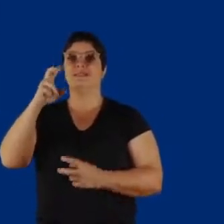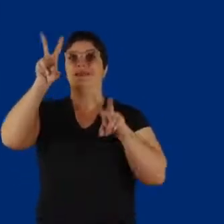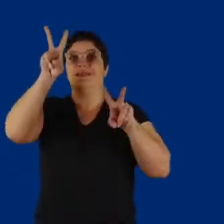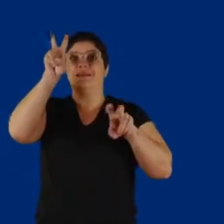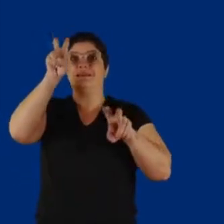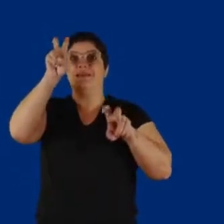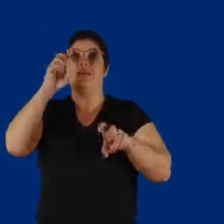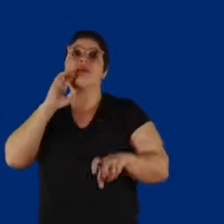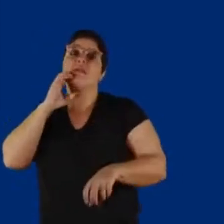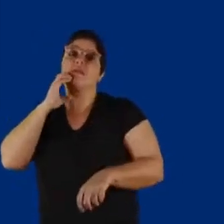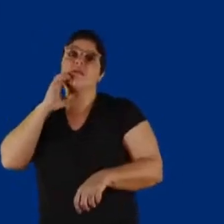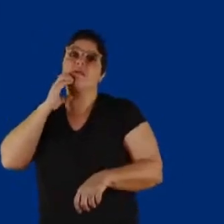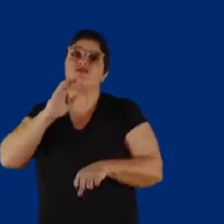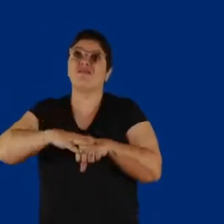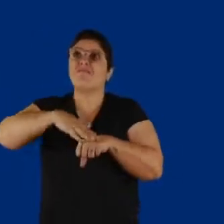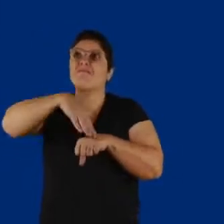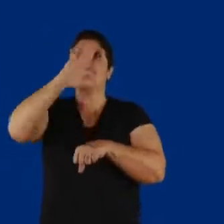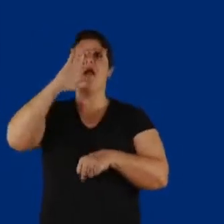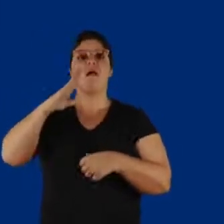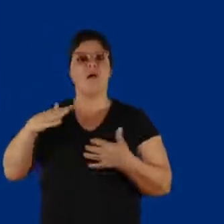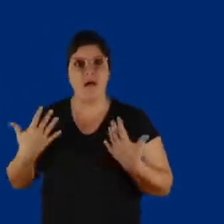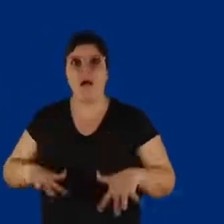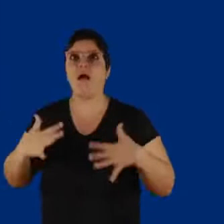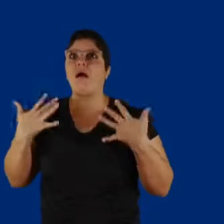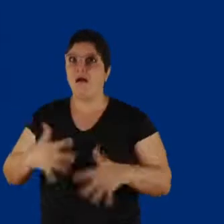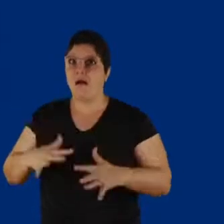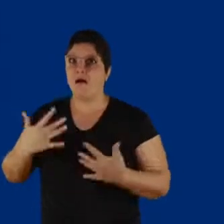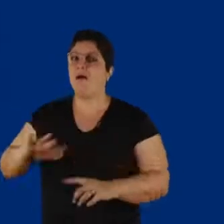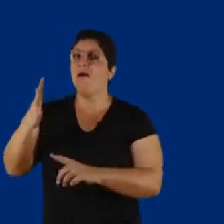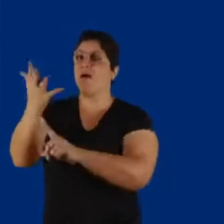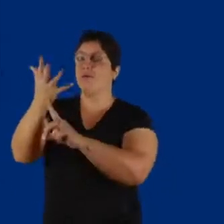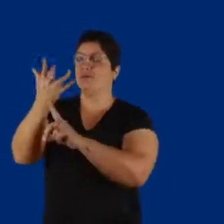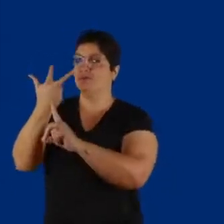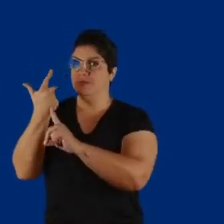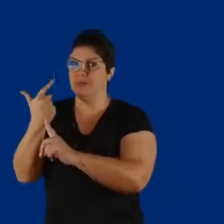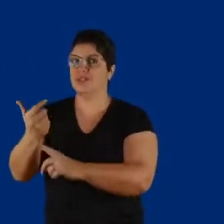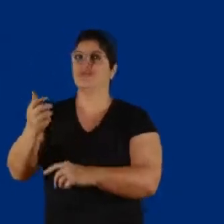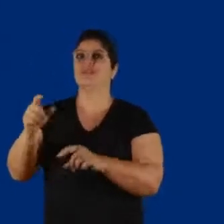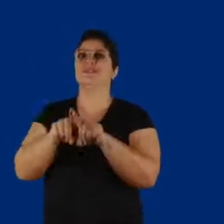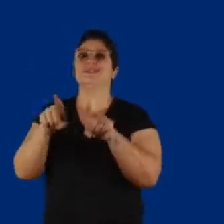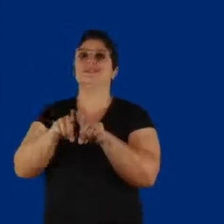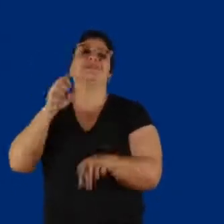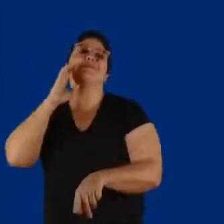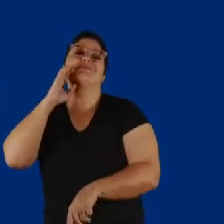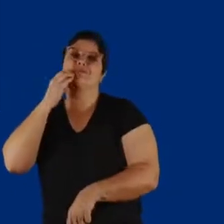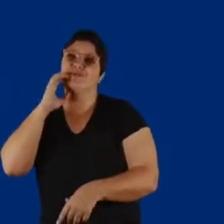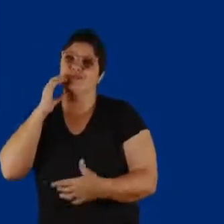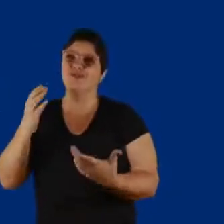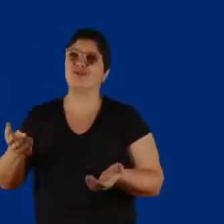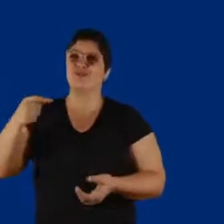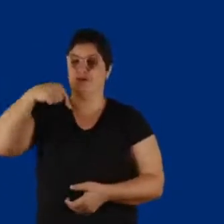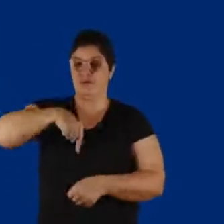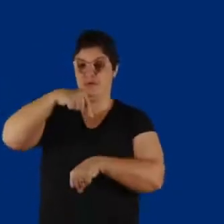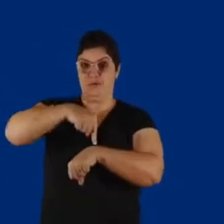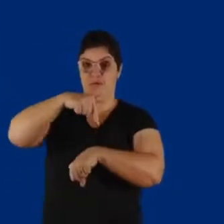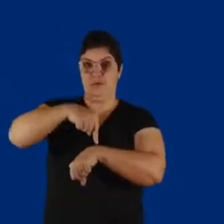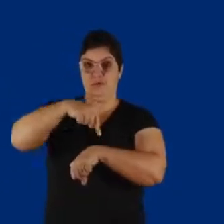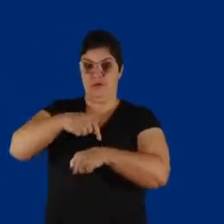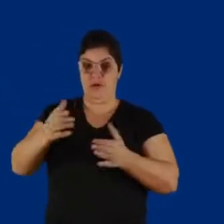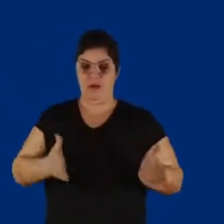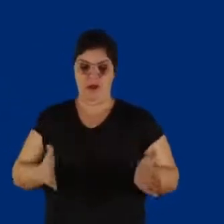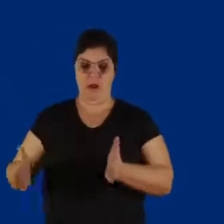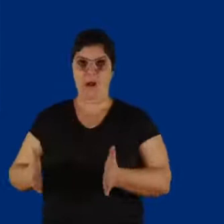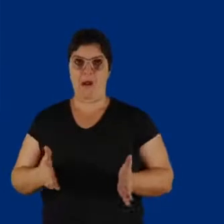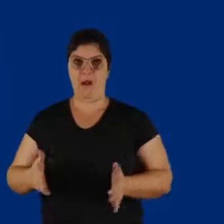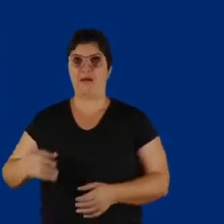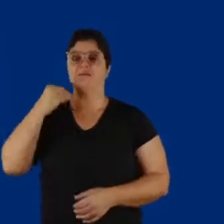Então, é uma cientista do nosso tempo, uma artista do nosso tempo, uma arte cientista do nosso tempo, e que tem uma experiência que, para nós,